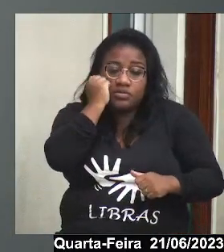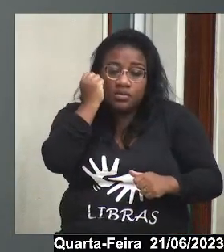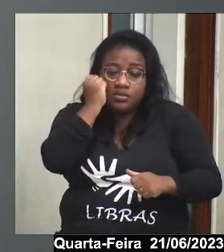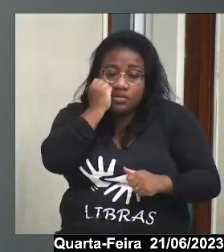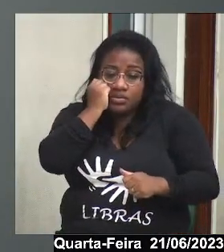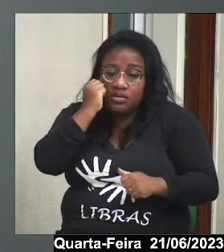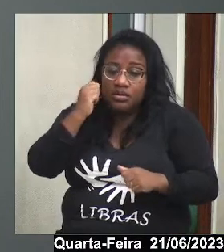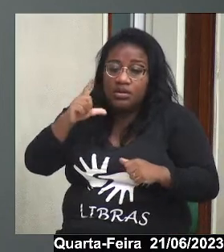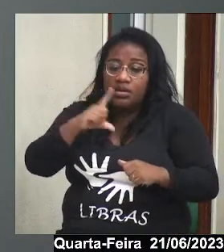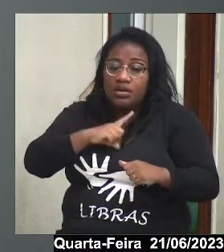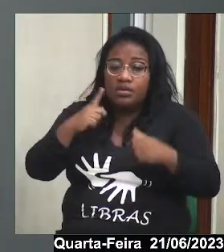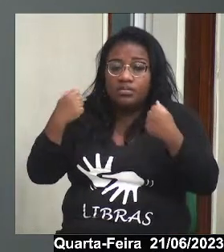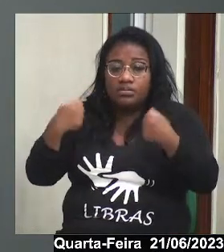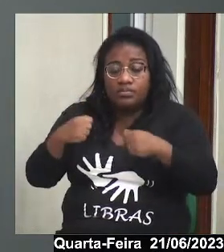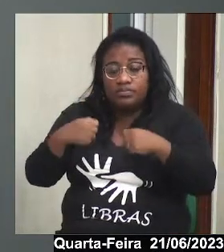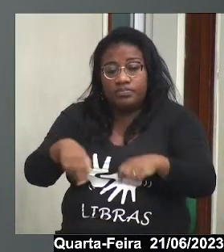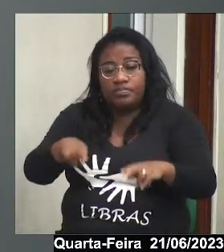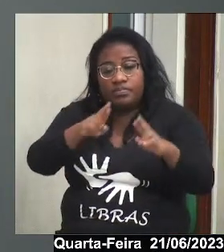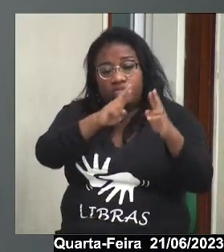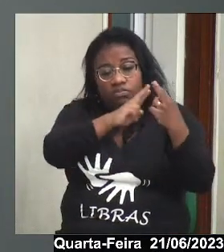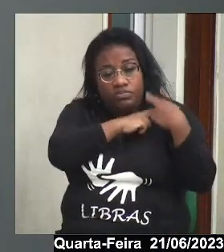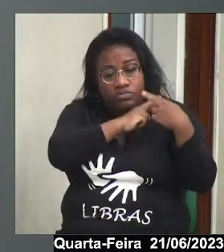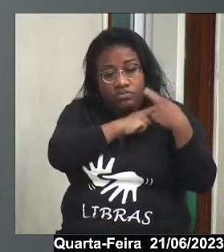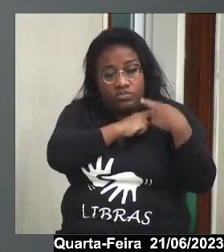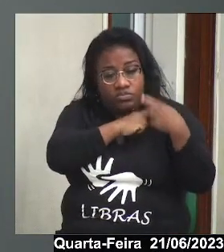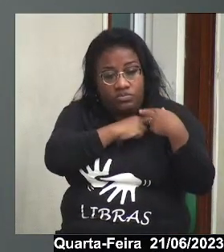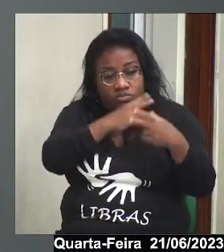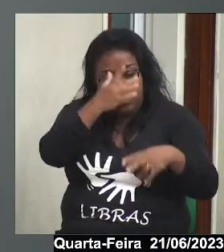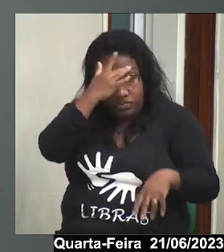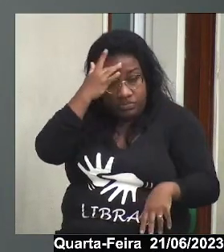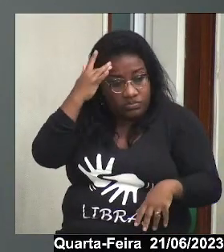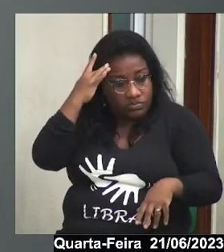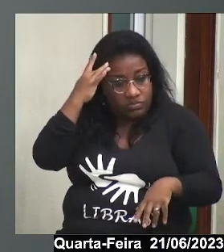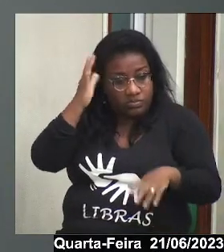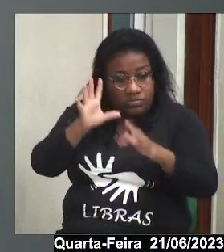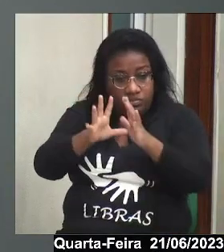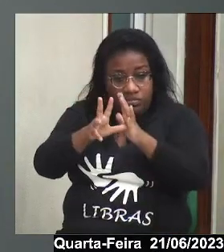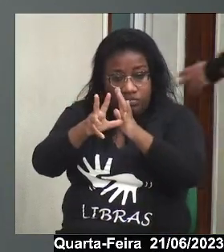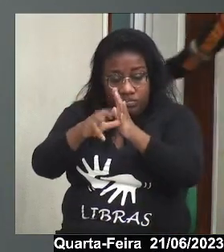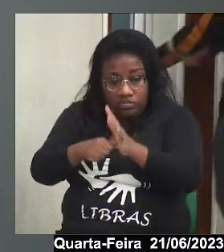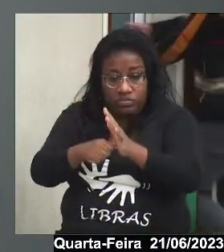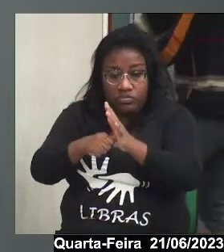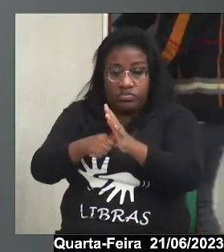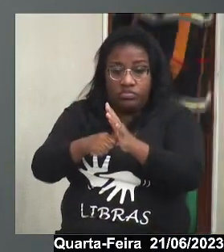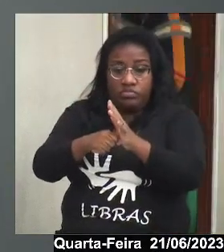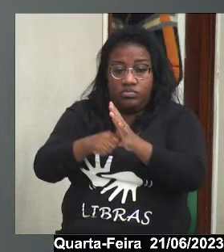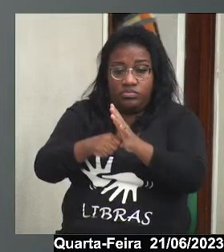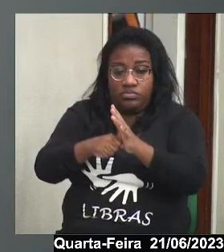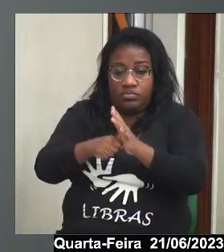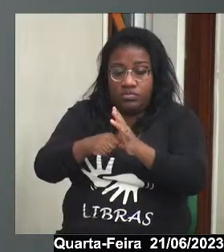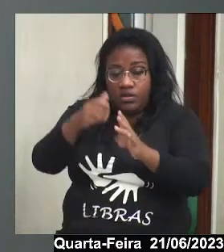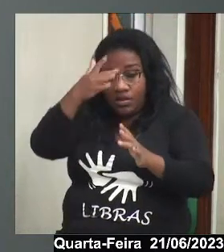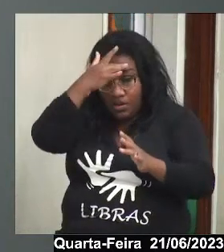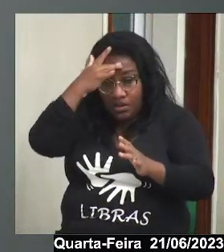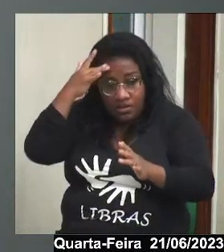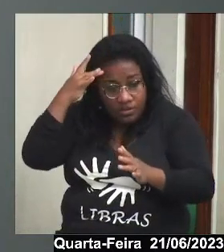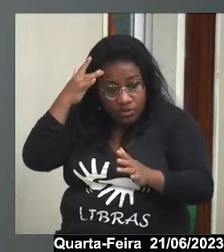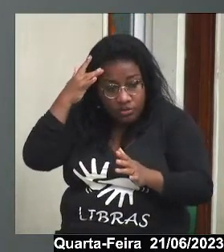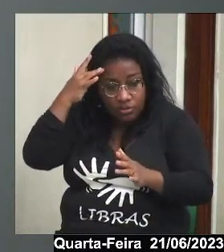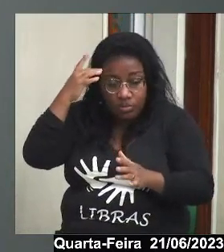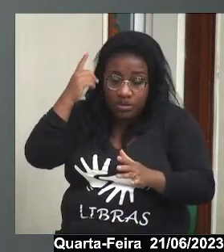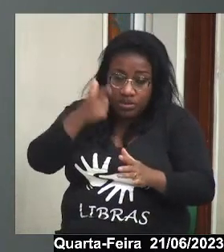temos que ter muita responsabilidade, porque só quem teve uma pessoa sequestrada, só quem